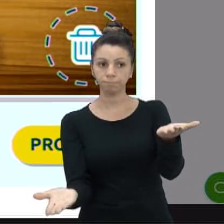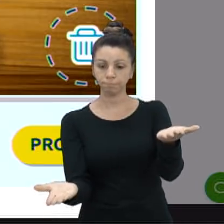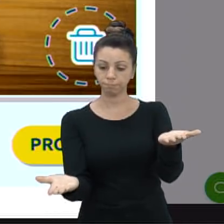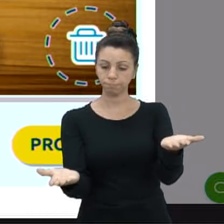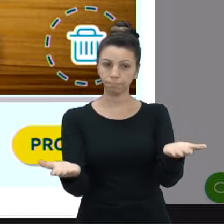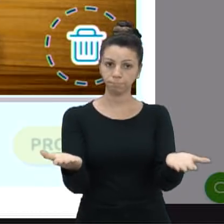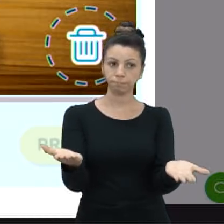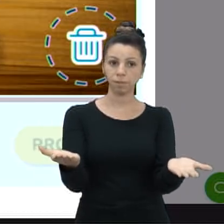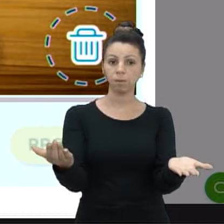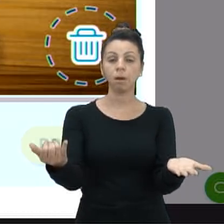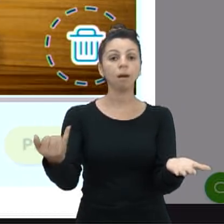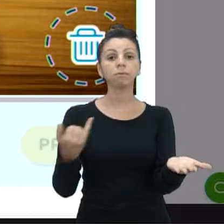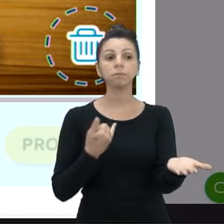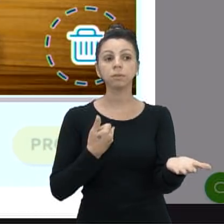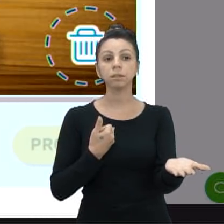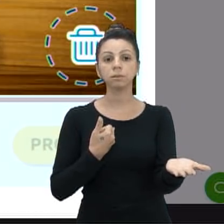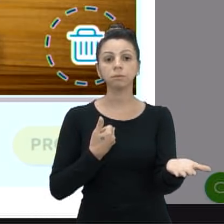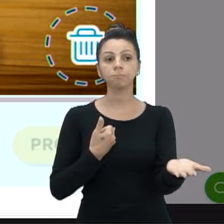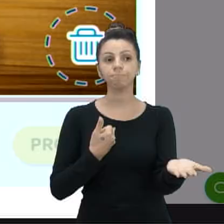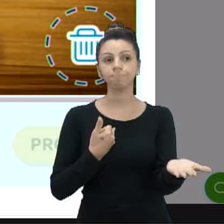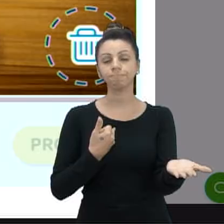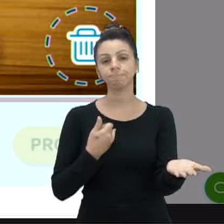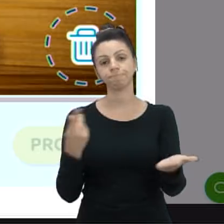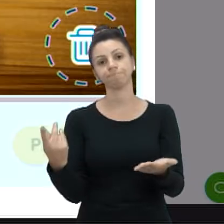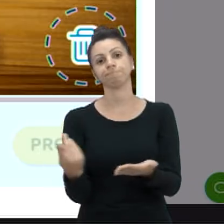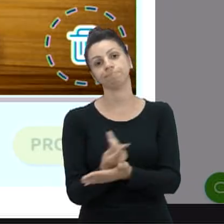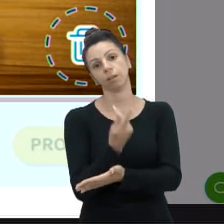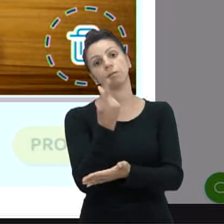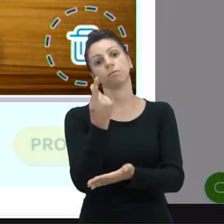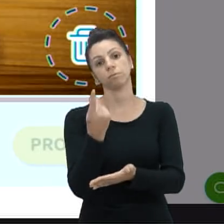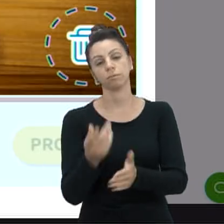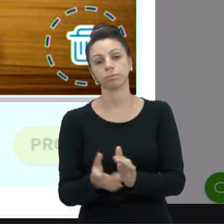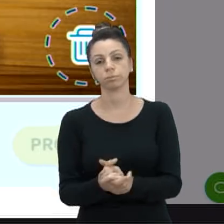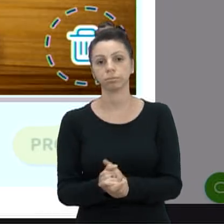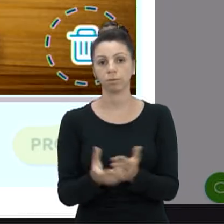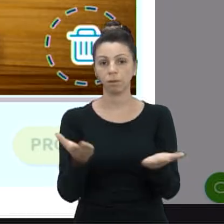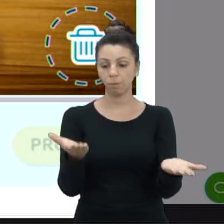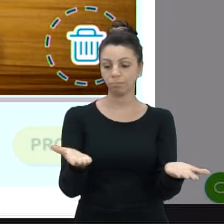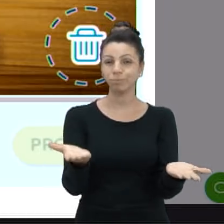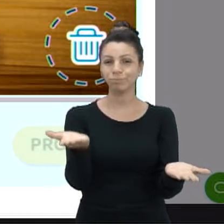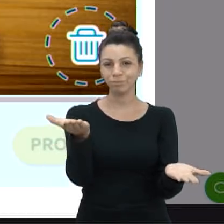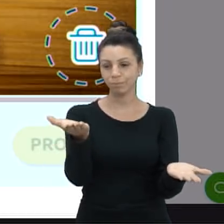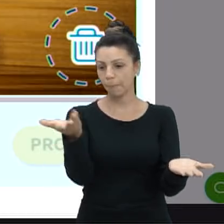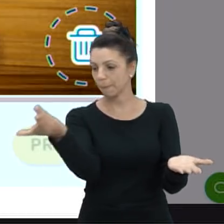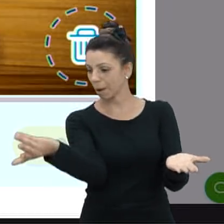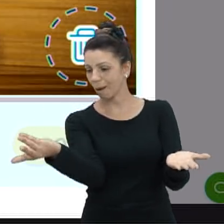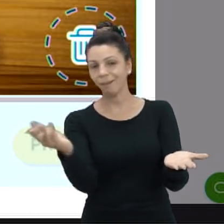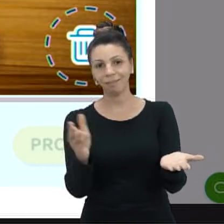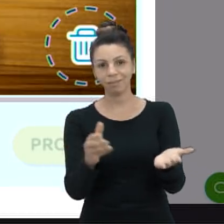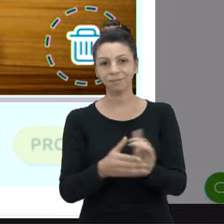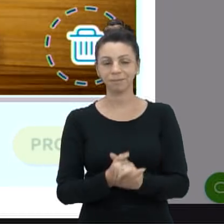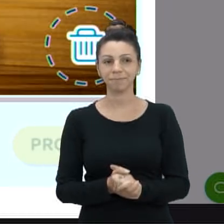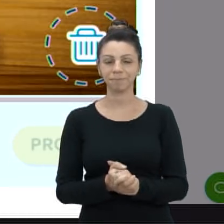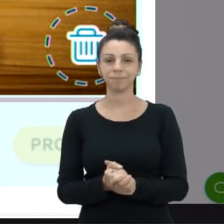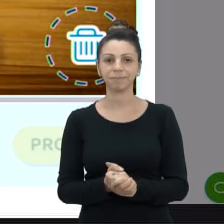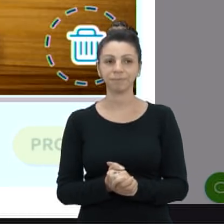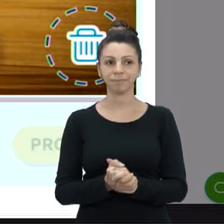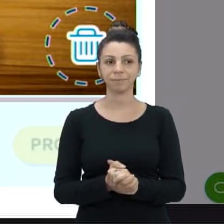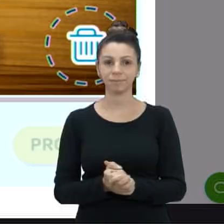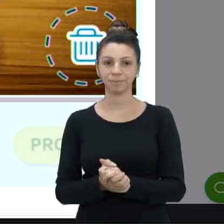ele vai avisar a gente que deu errado. E caso vocês estejam muito tempo parados no mesmo